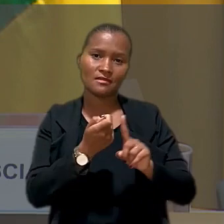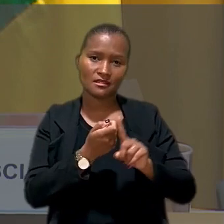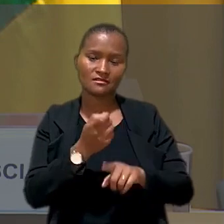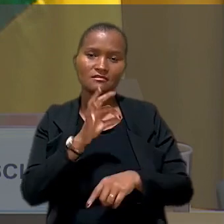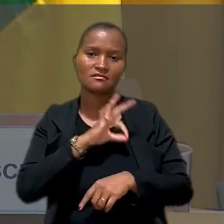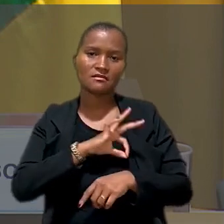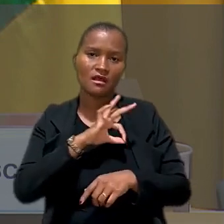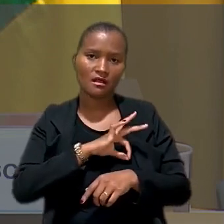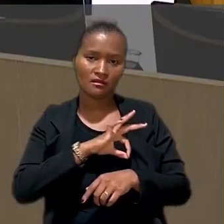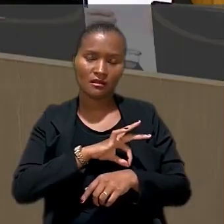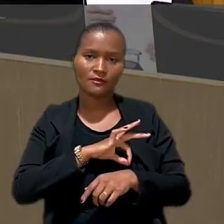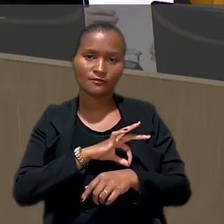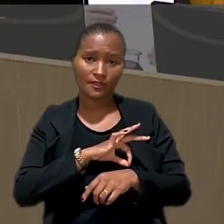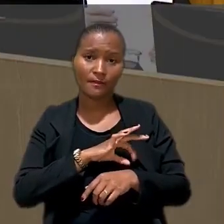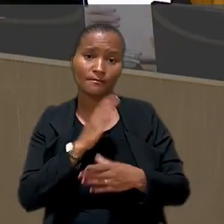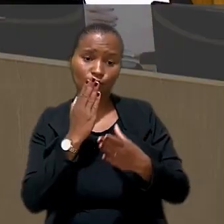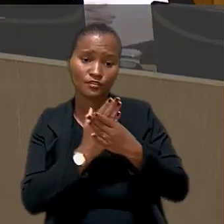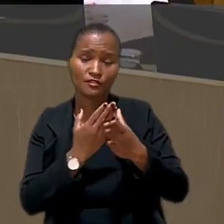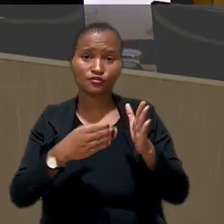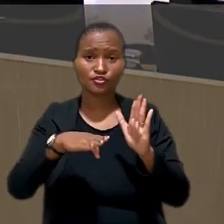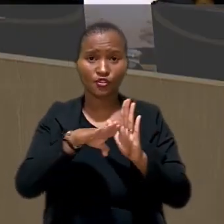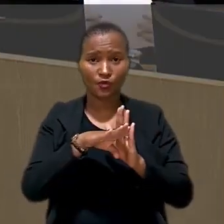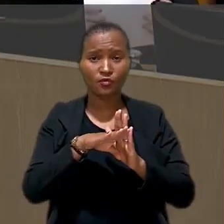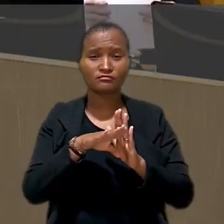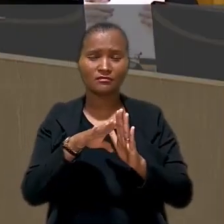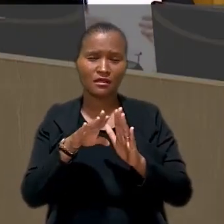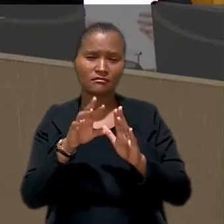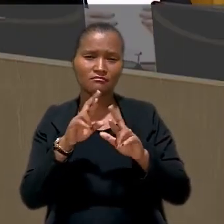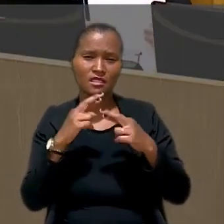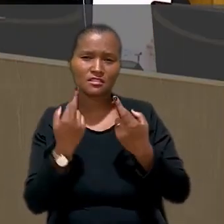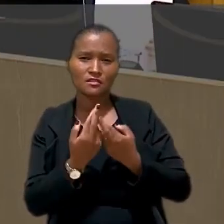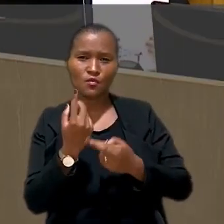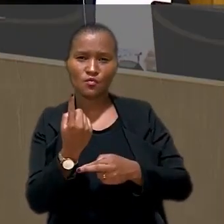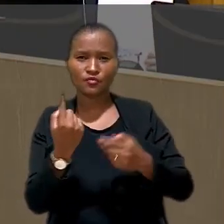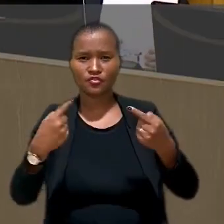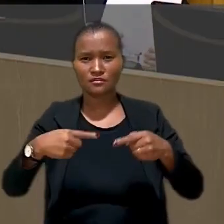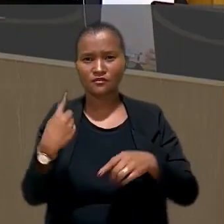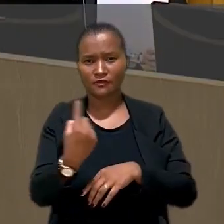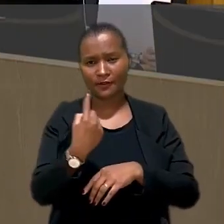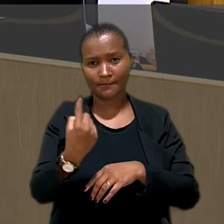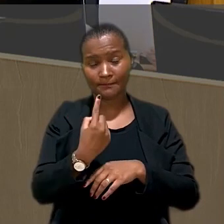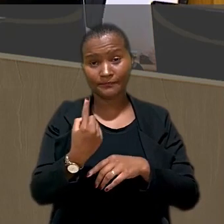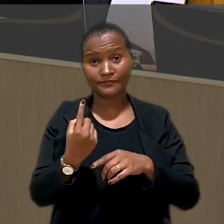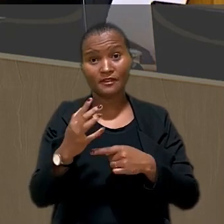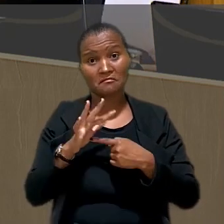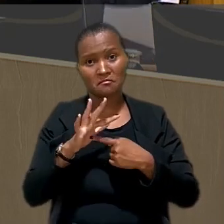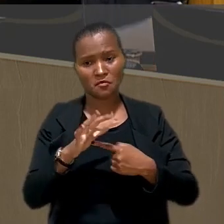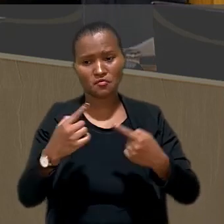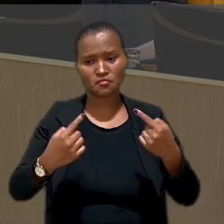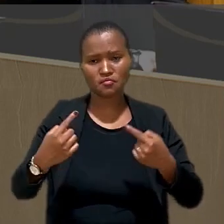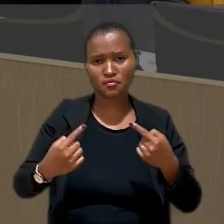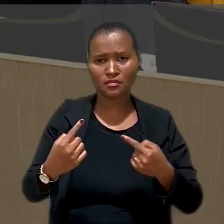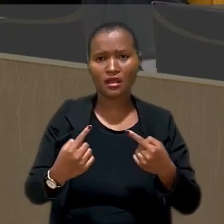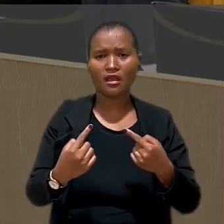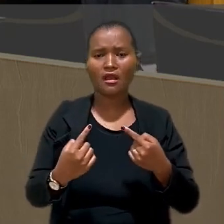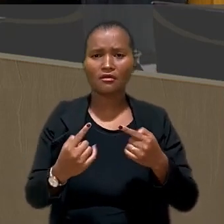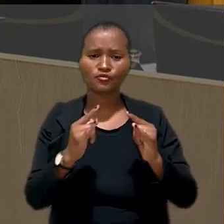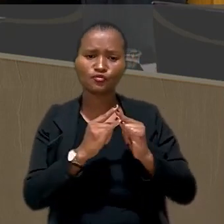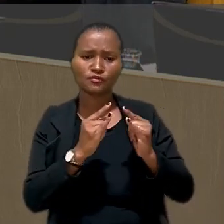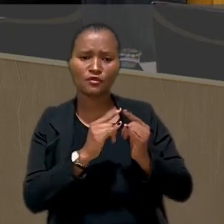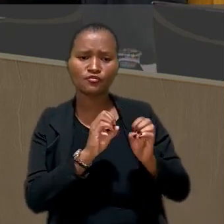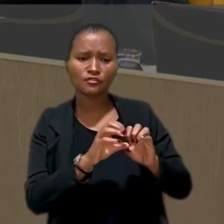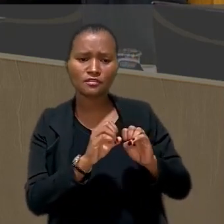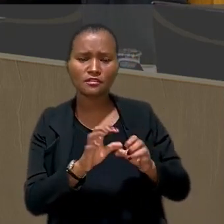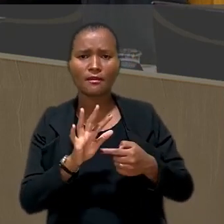6 meses de salário. O caso chegou então à seção 1 de dissídios individuais. Para demonstrar divergência, a instituição